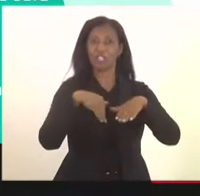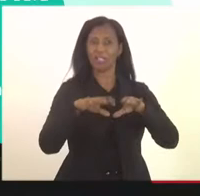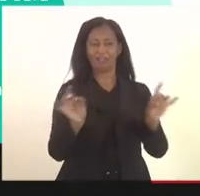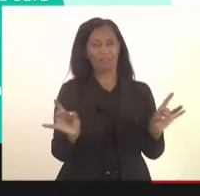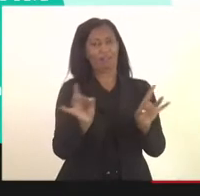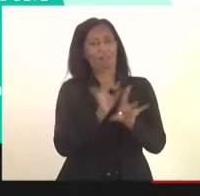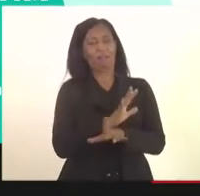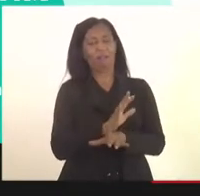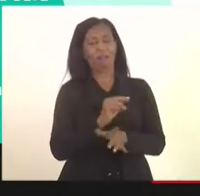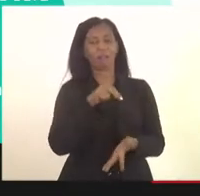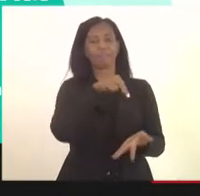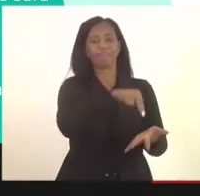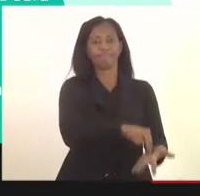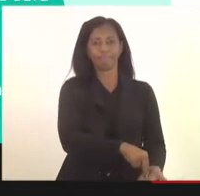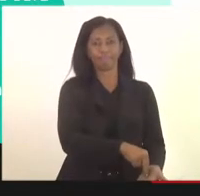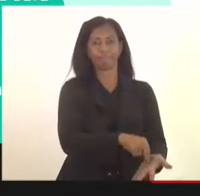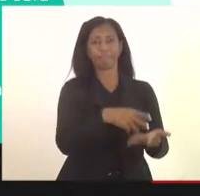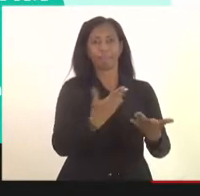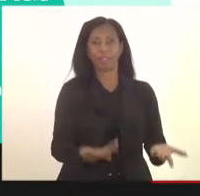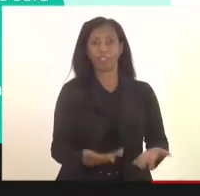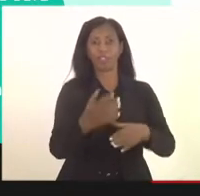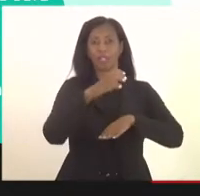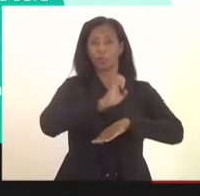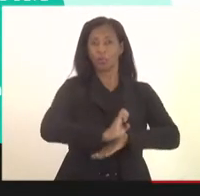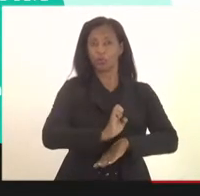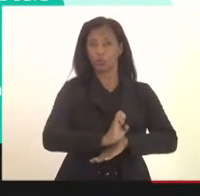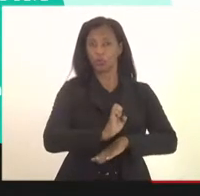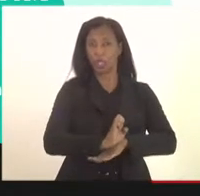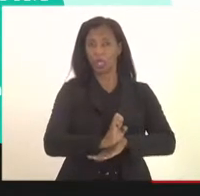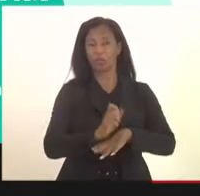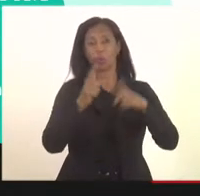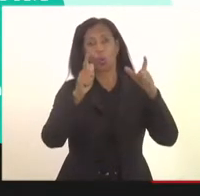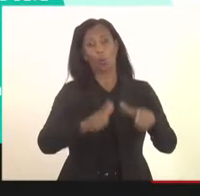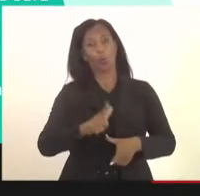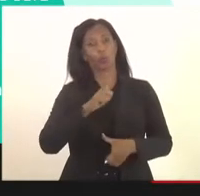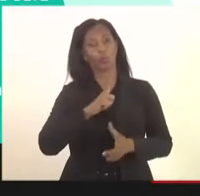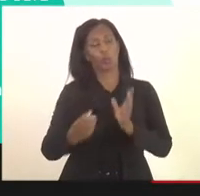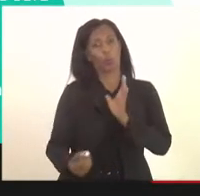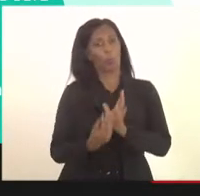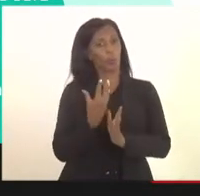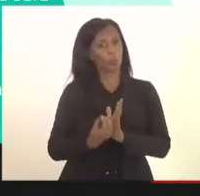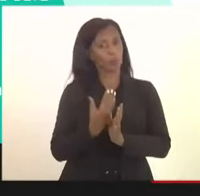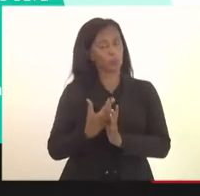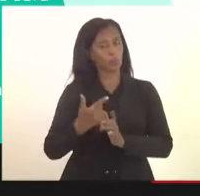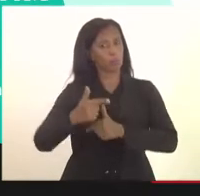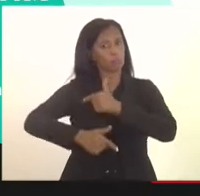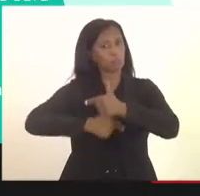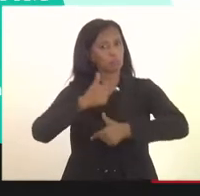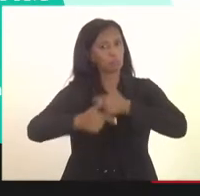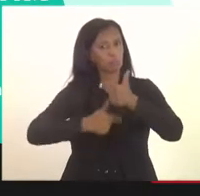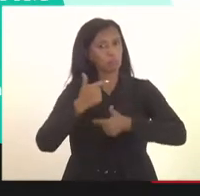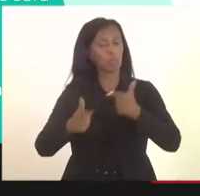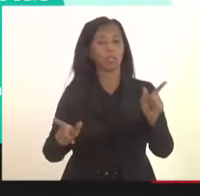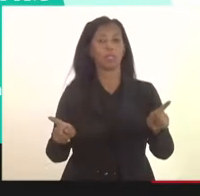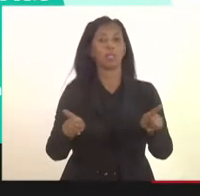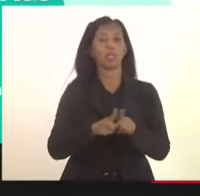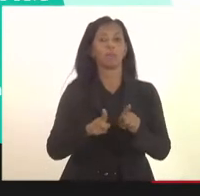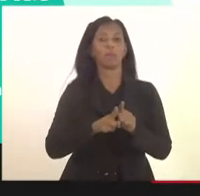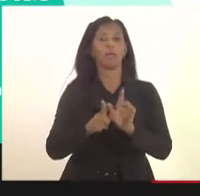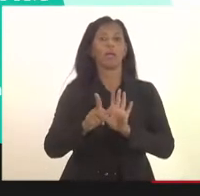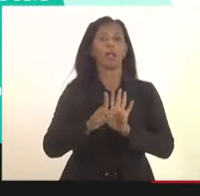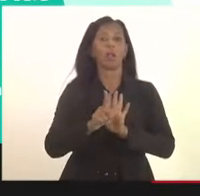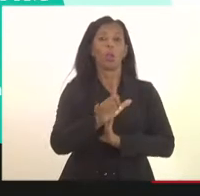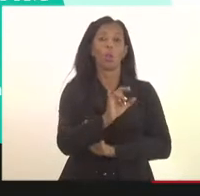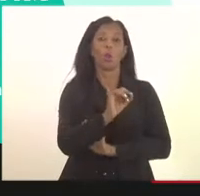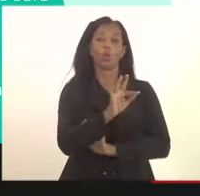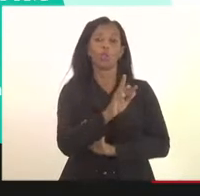lá, está num estado que efetivamente tem uma estrutura de prestação de serviços e de logística muito